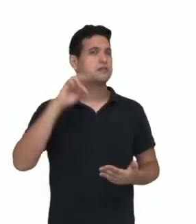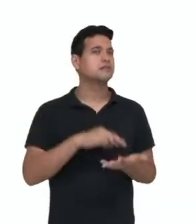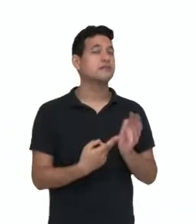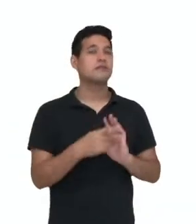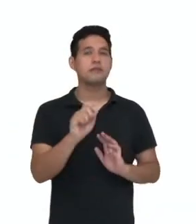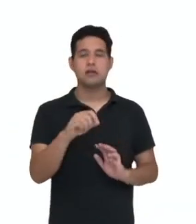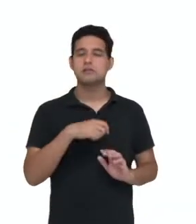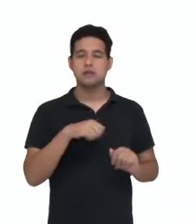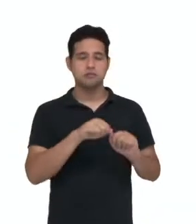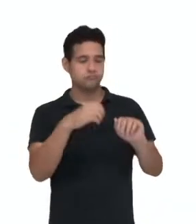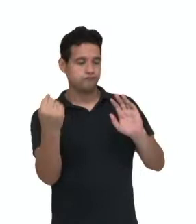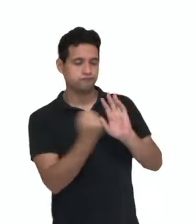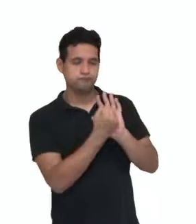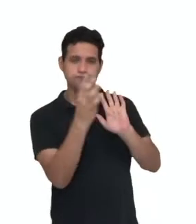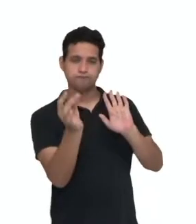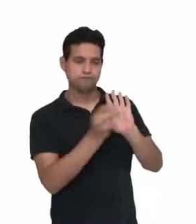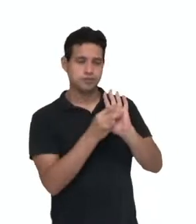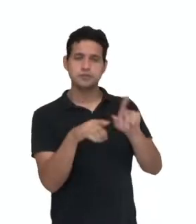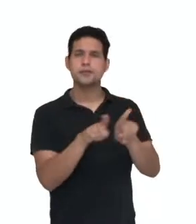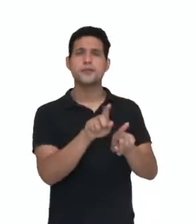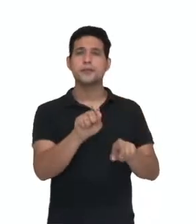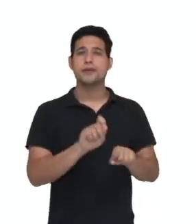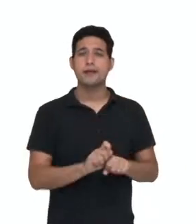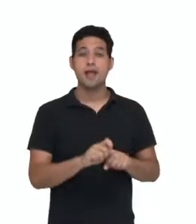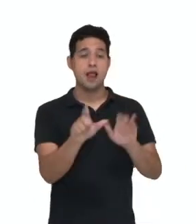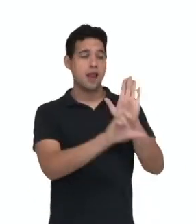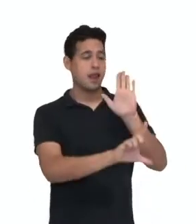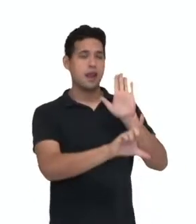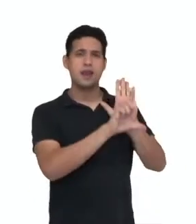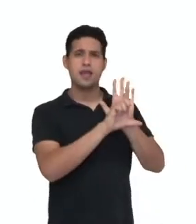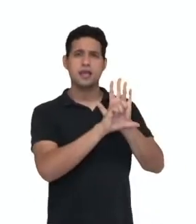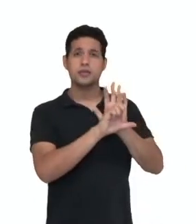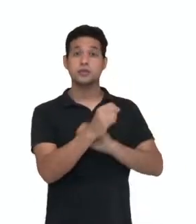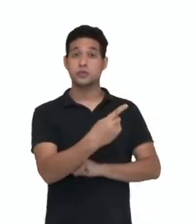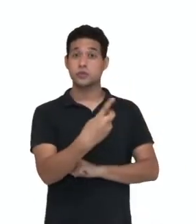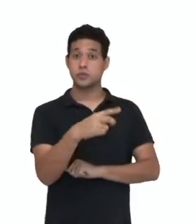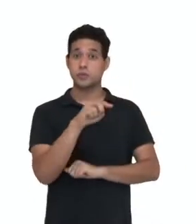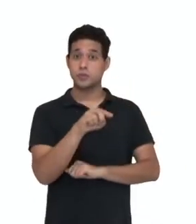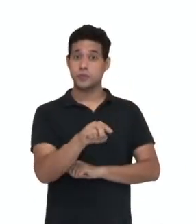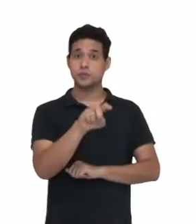fue establecido oficialmente por la ley